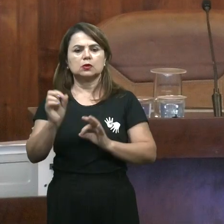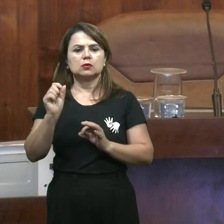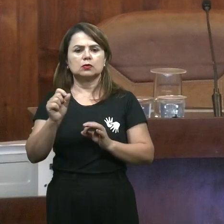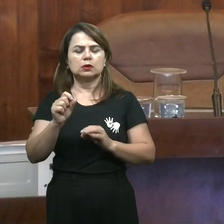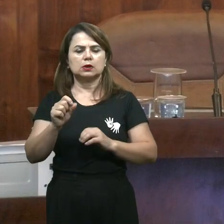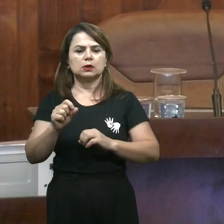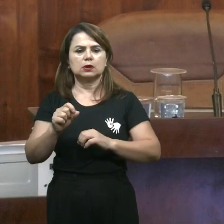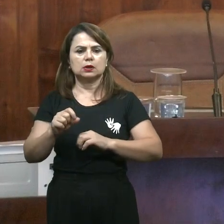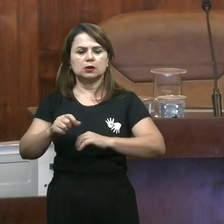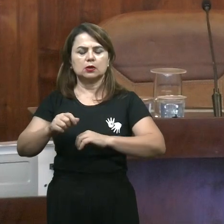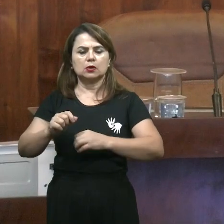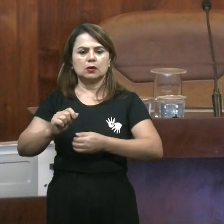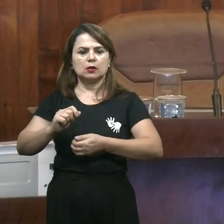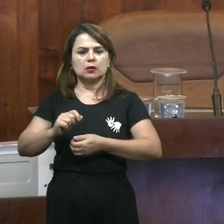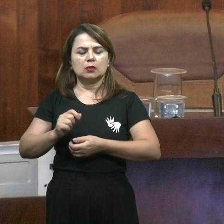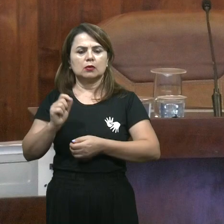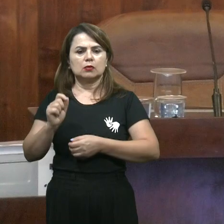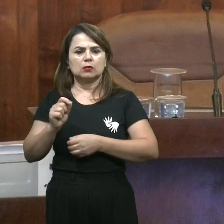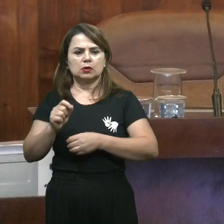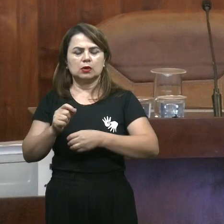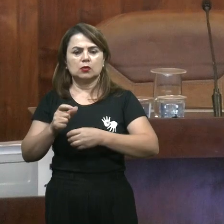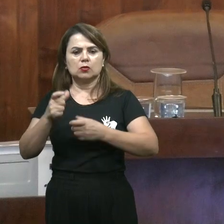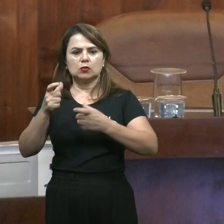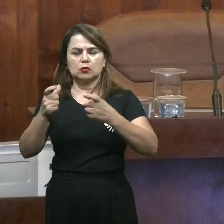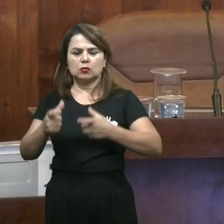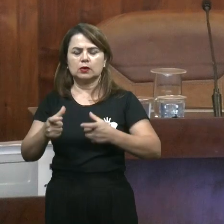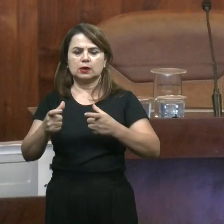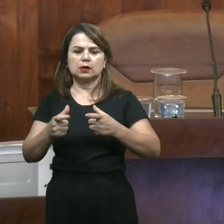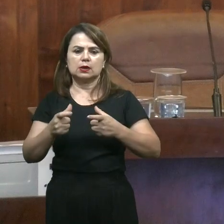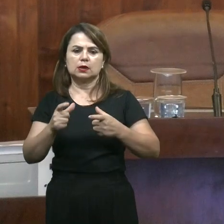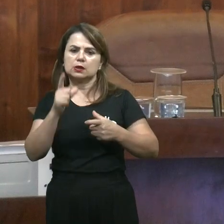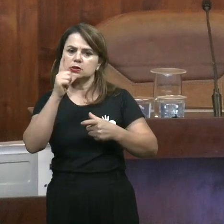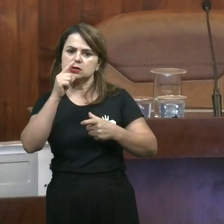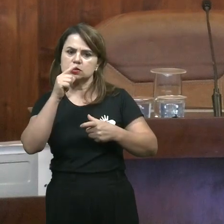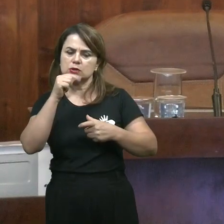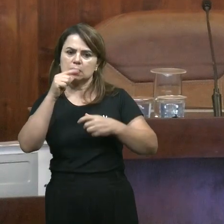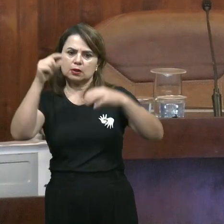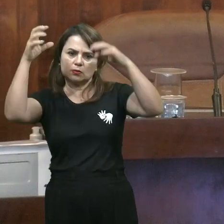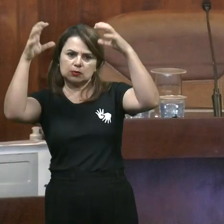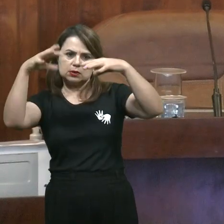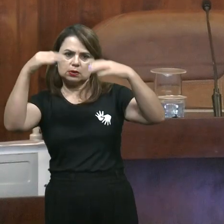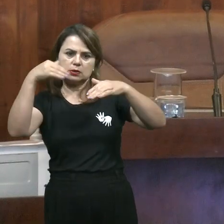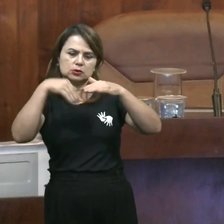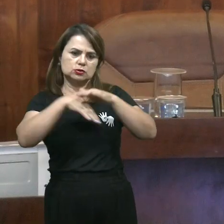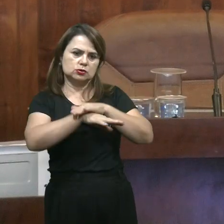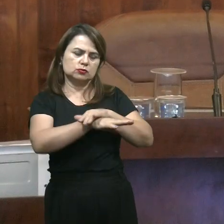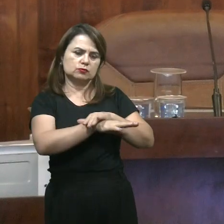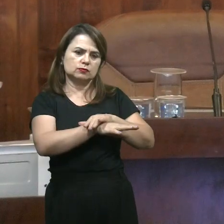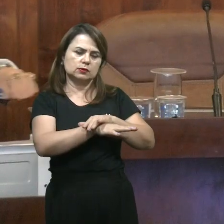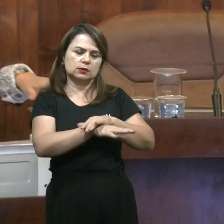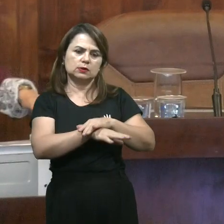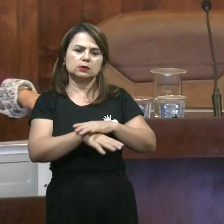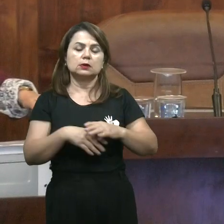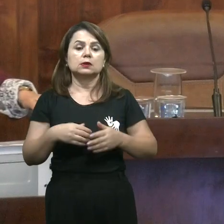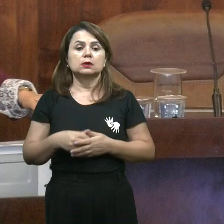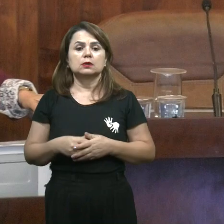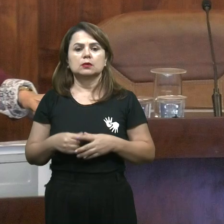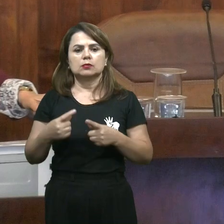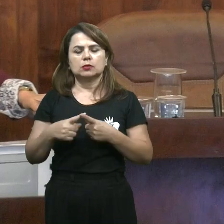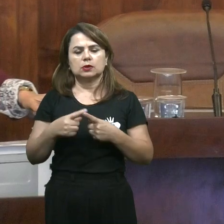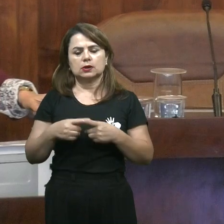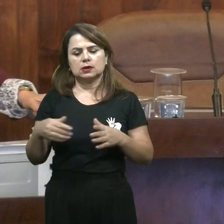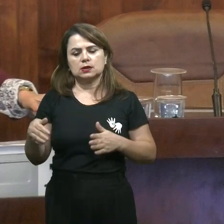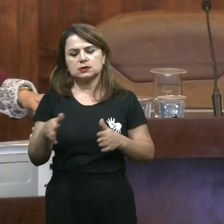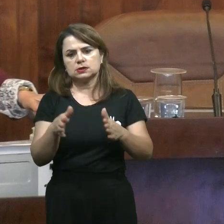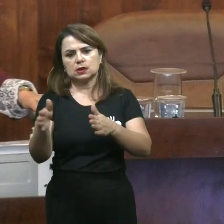pavimentação e construção das galerias pluviais na rua Edmundo Silvia Lopes, estrada que passa atrás do